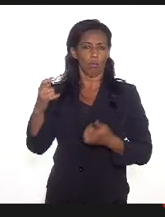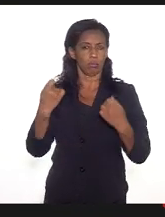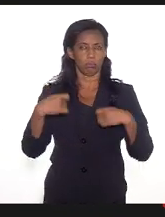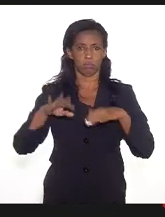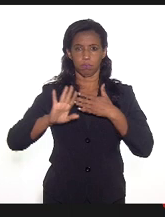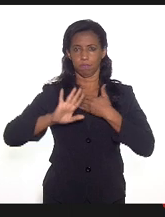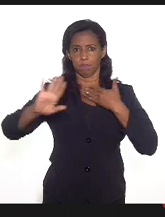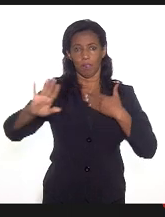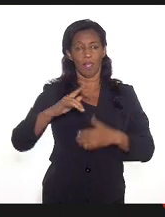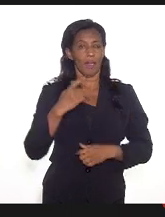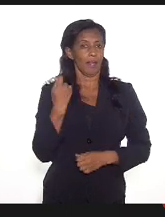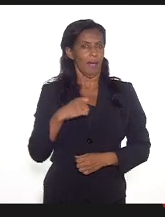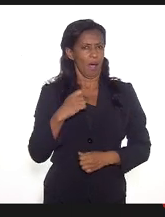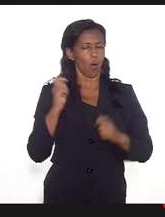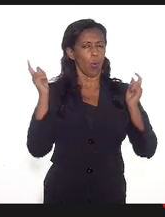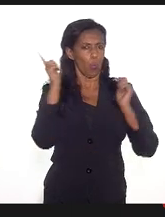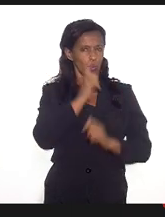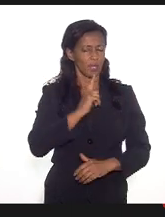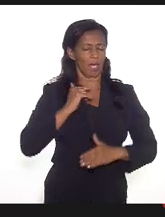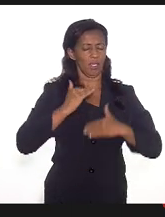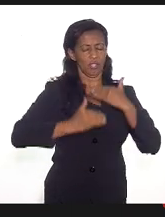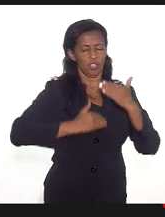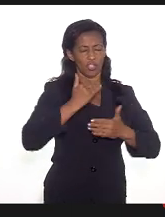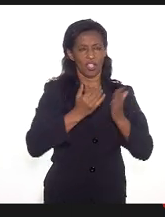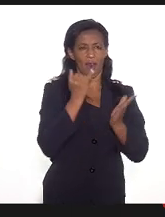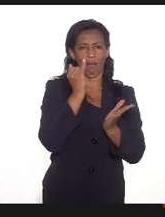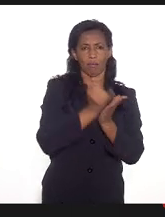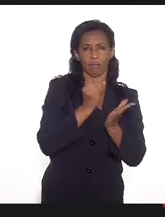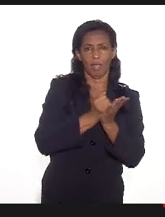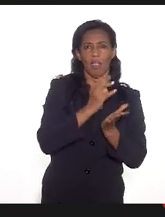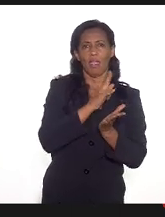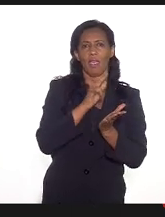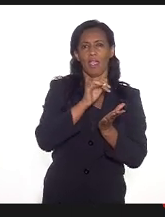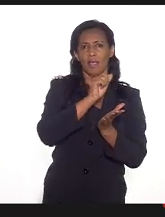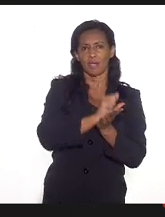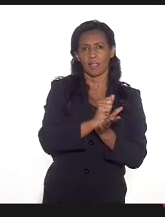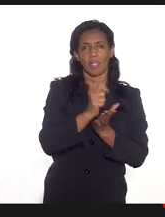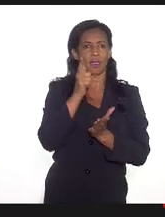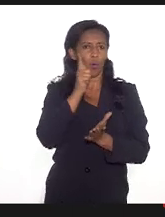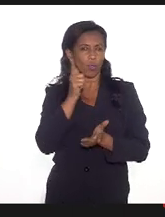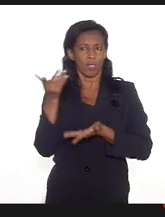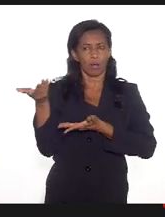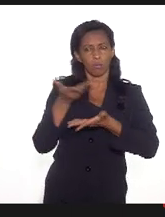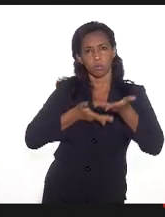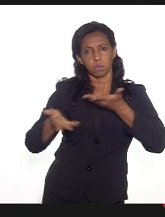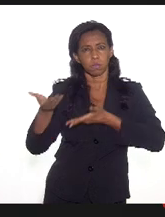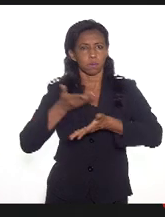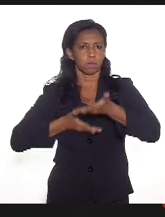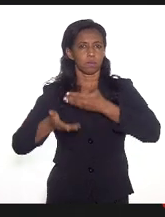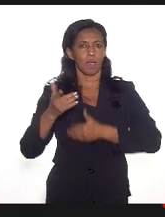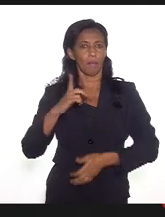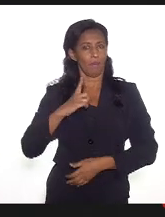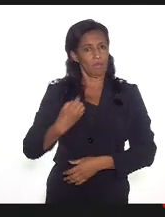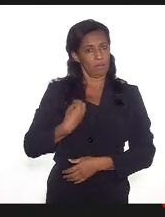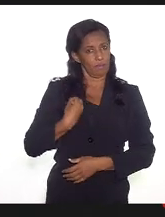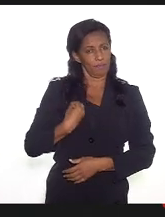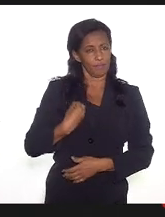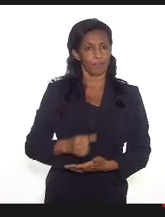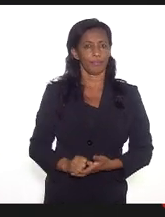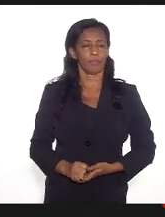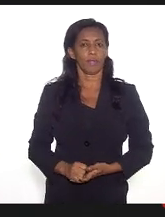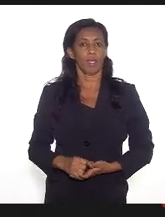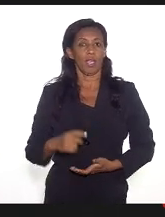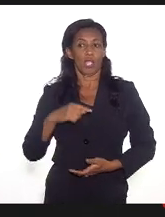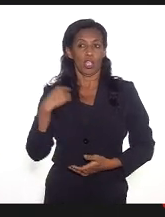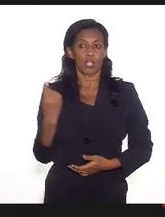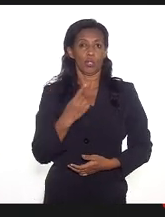tem que gerar a sua própria fonte de receita, tem que realizar negócios para poder existir. E nós temos